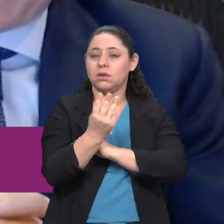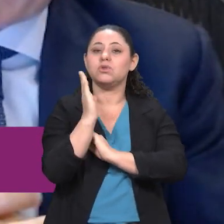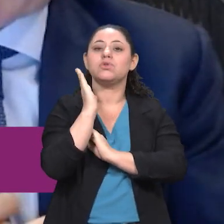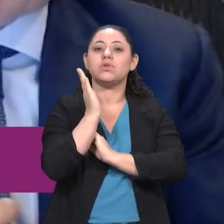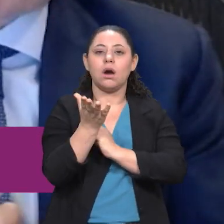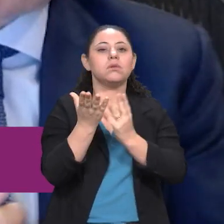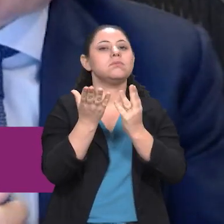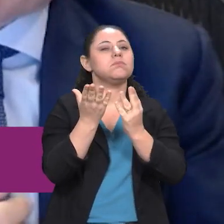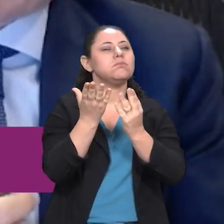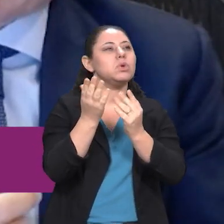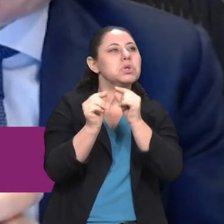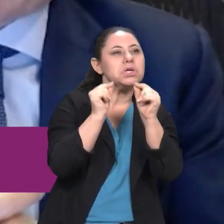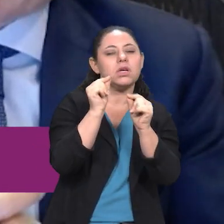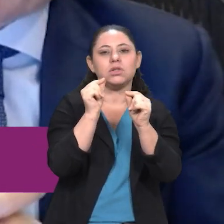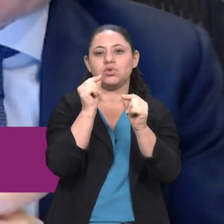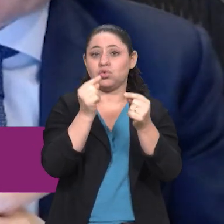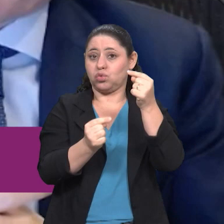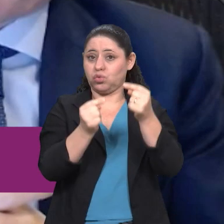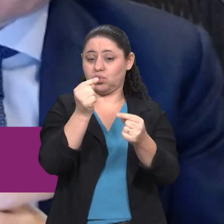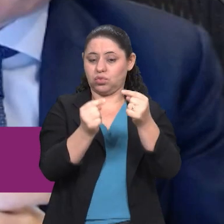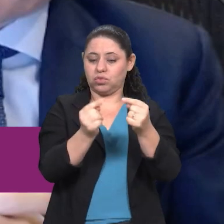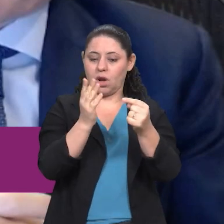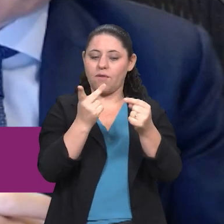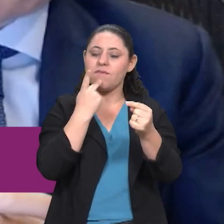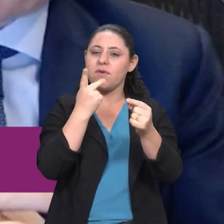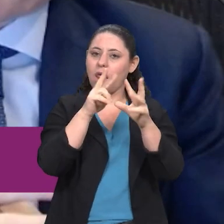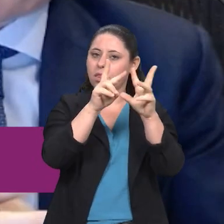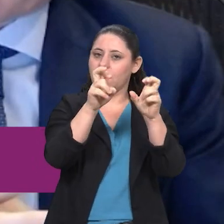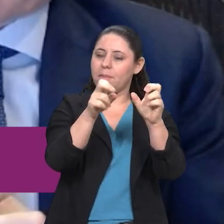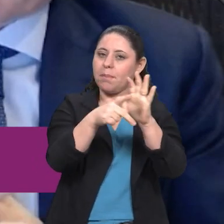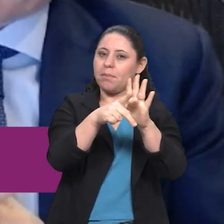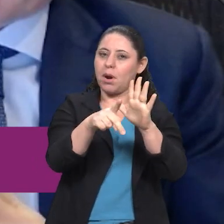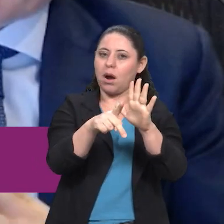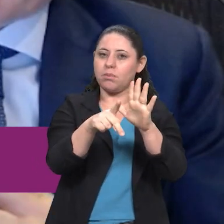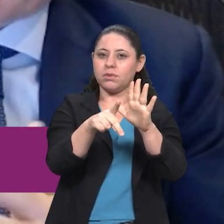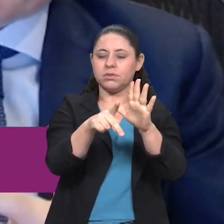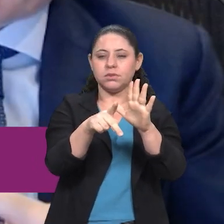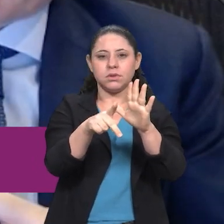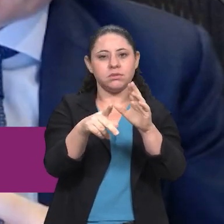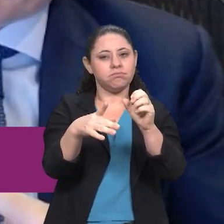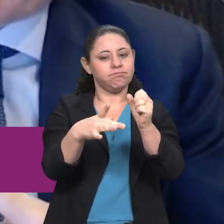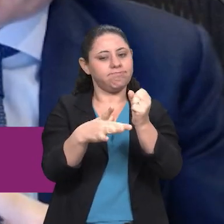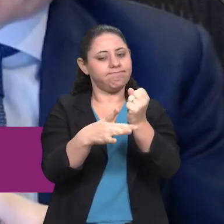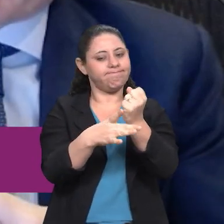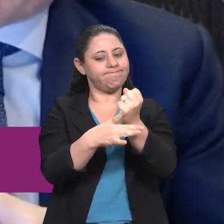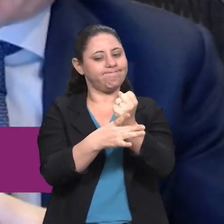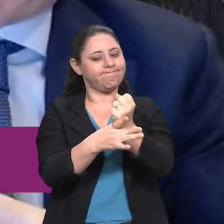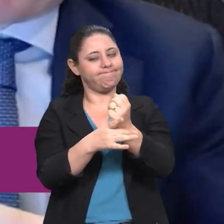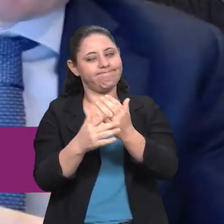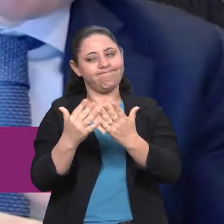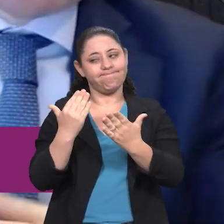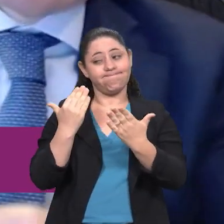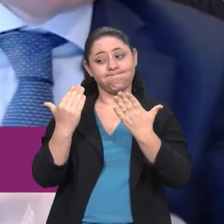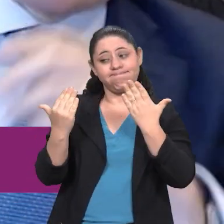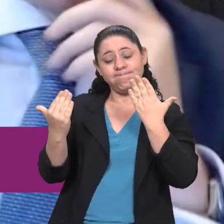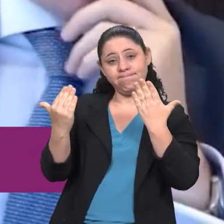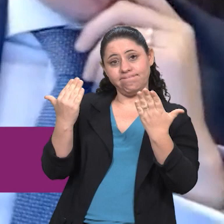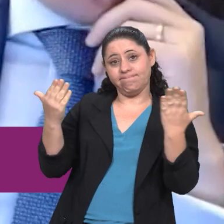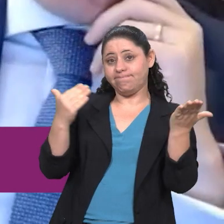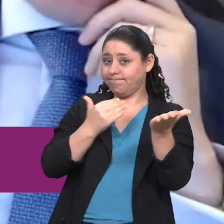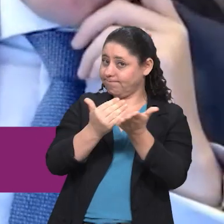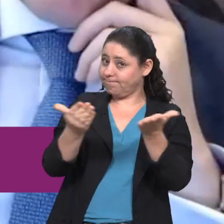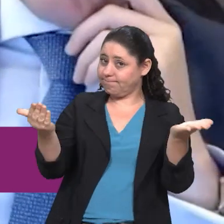Então, muito do que se discute a respeito dessa questão da insegurança jurídica gerada pela decisão do STF